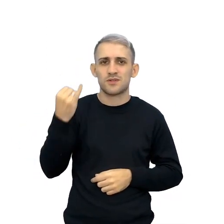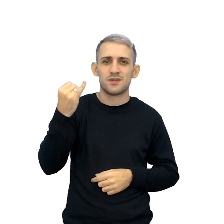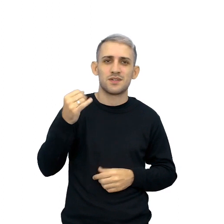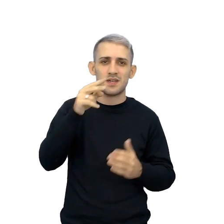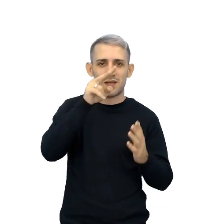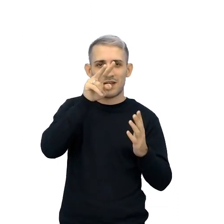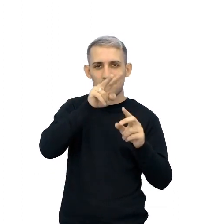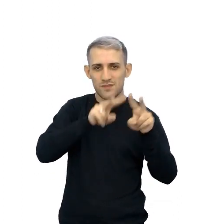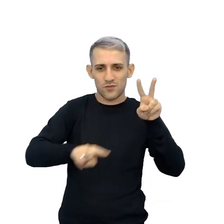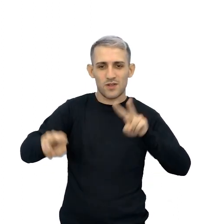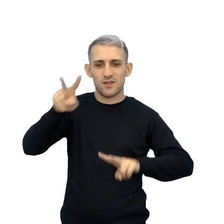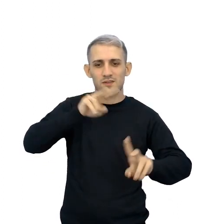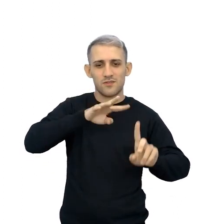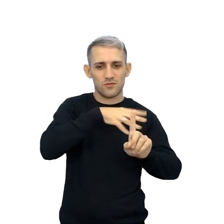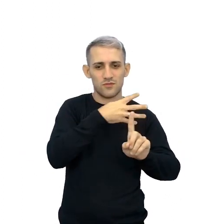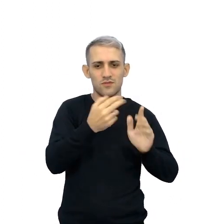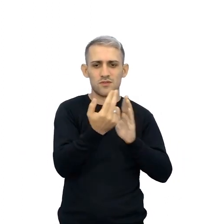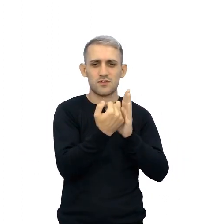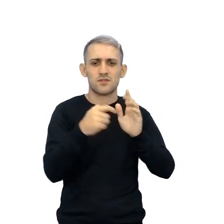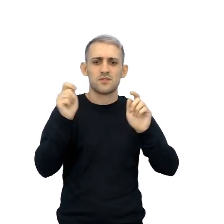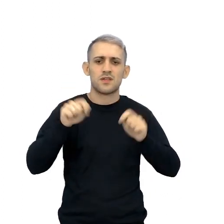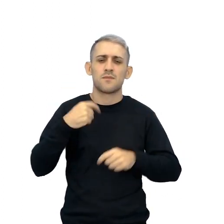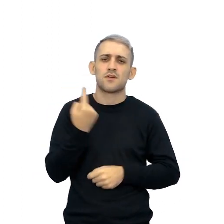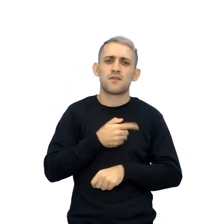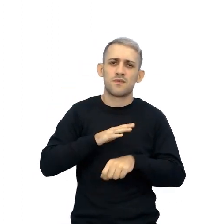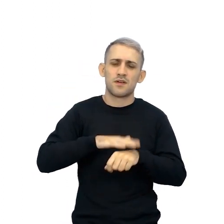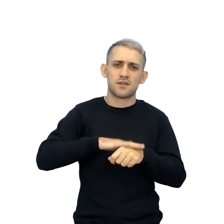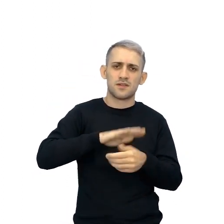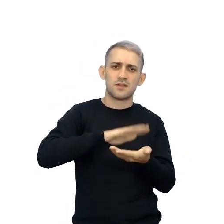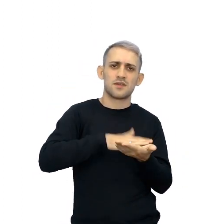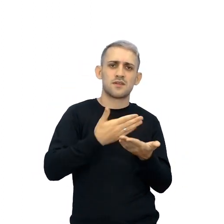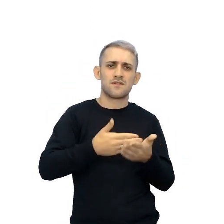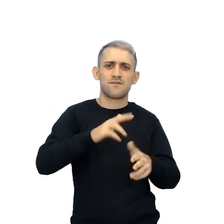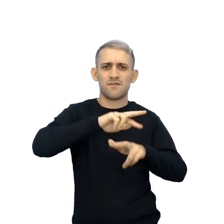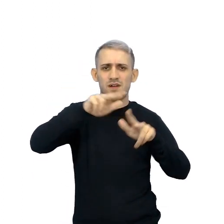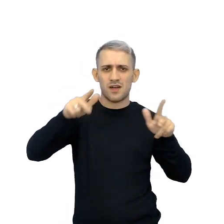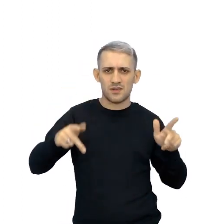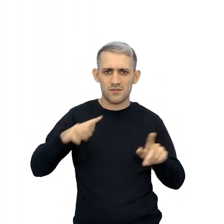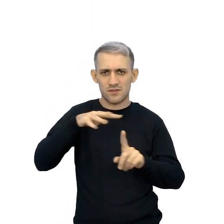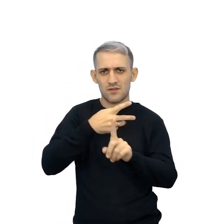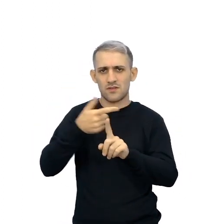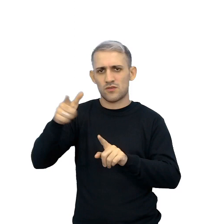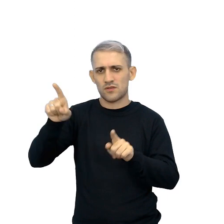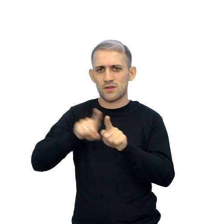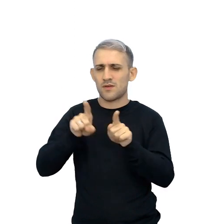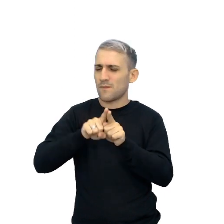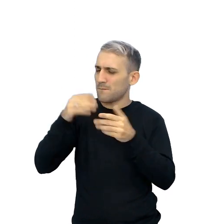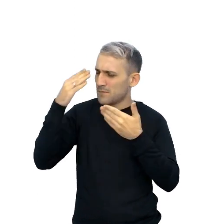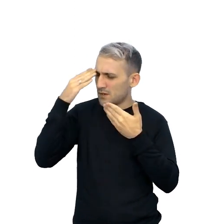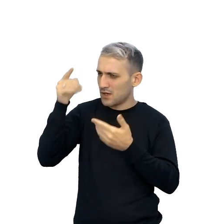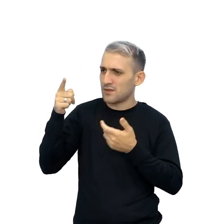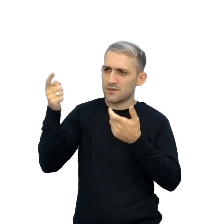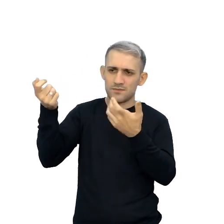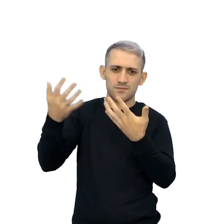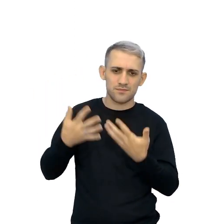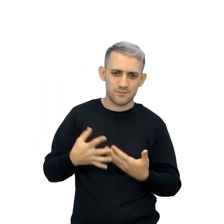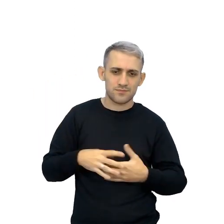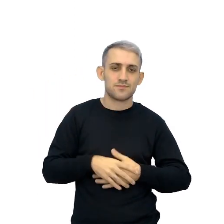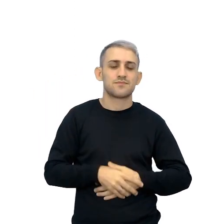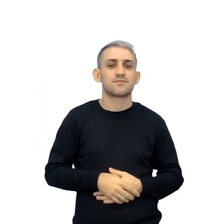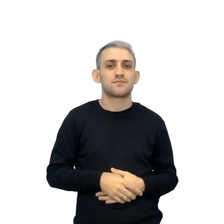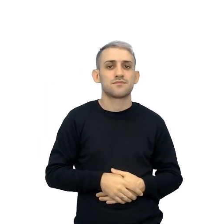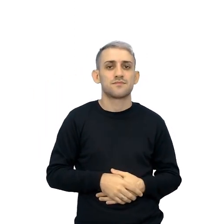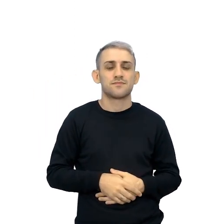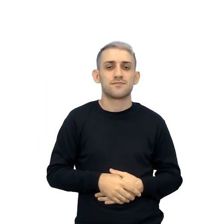desse gráfico nos permite a fazer várias outras interpretações de qualquer tipo de gráfico. Muito obrigado pela sua explicação de hoje. Não